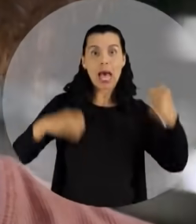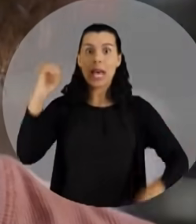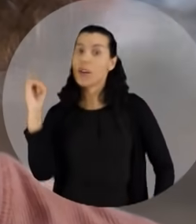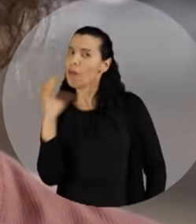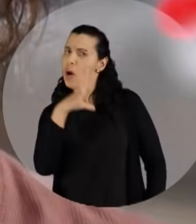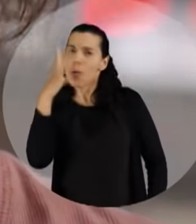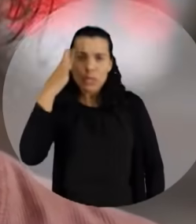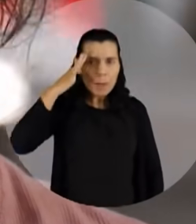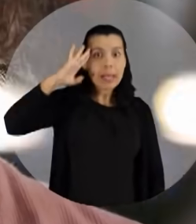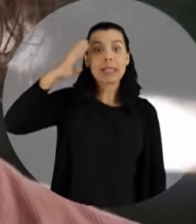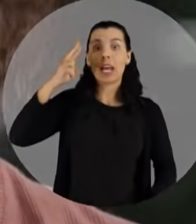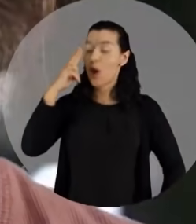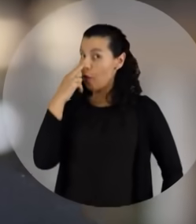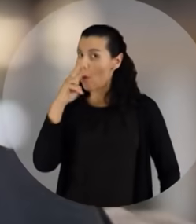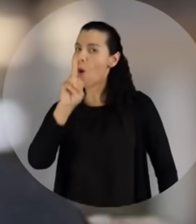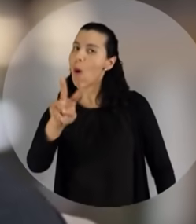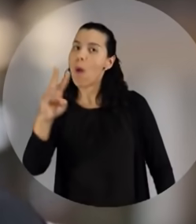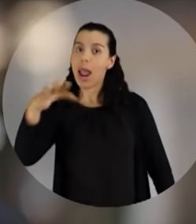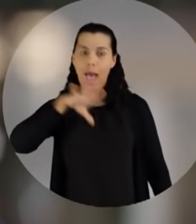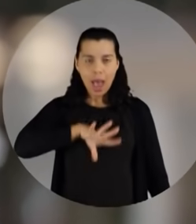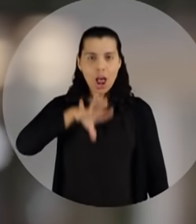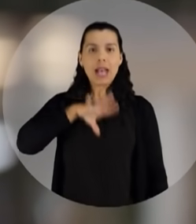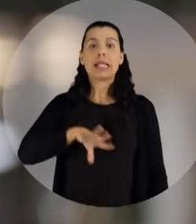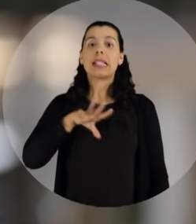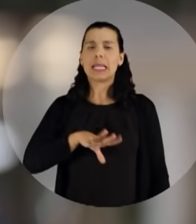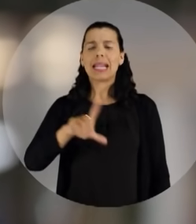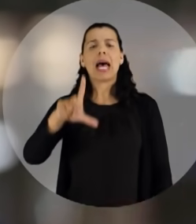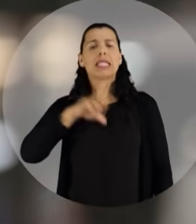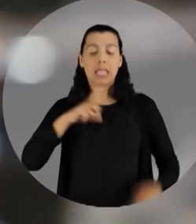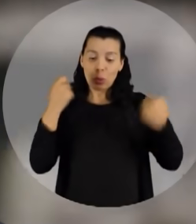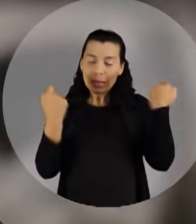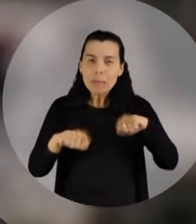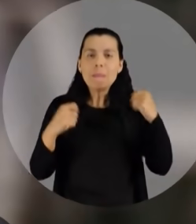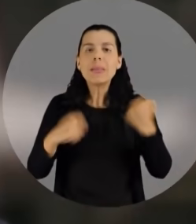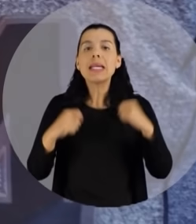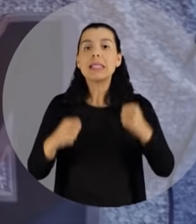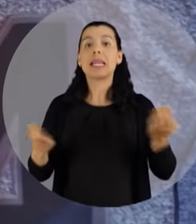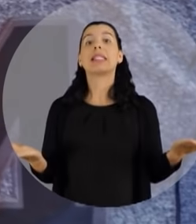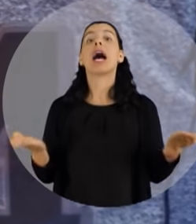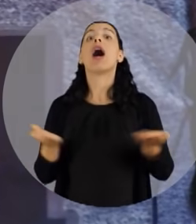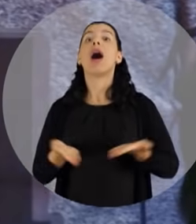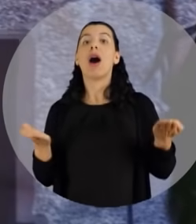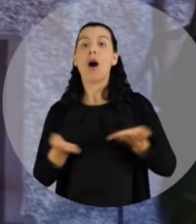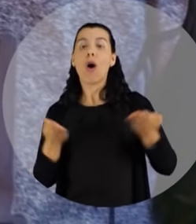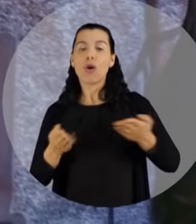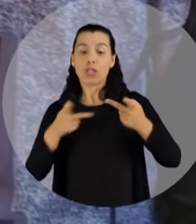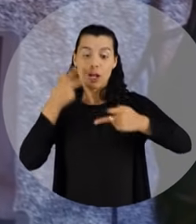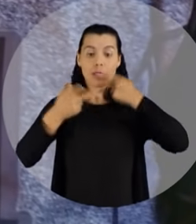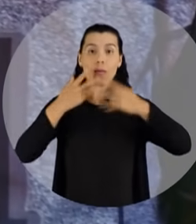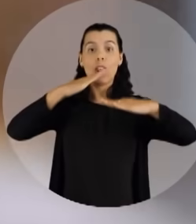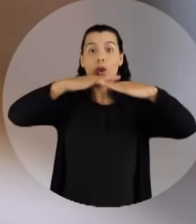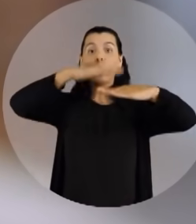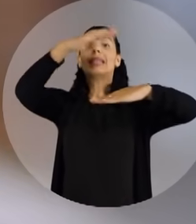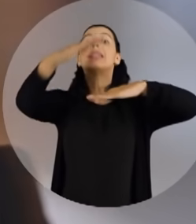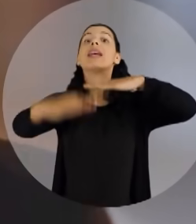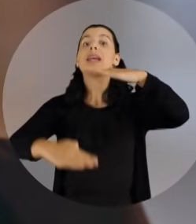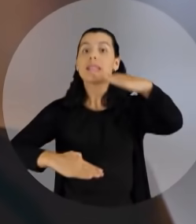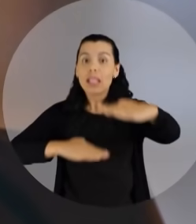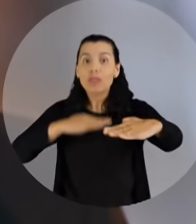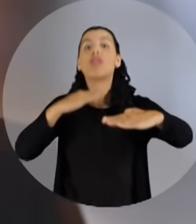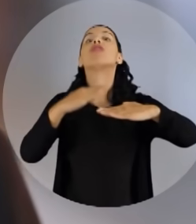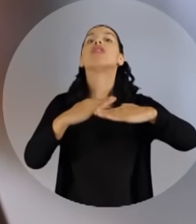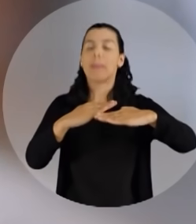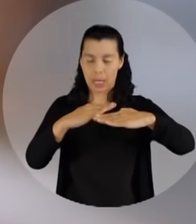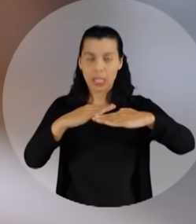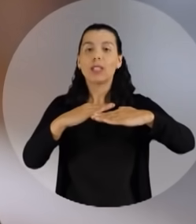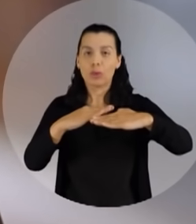novo, um olhar novo para a cidade. Tem foco em pautas que a gente precisa hoje em dia. A gente está falando de desenvolvimento. Gente, a